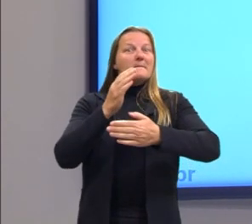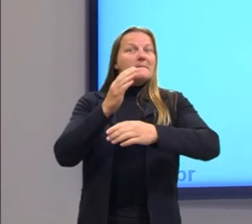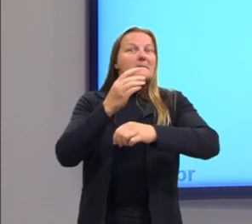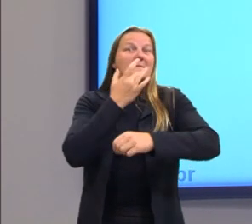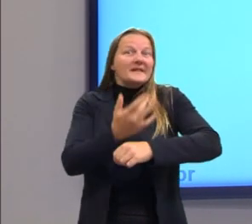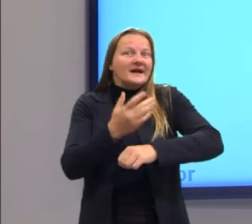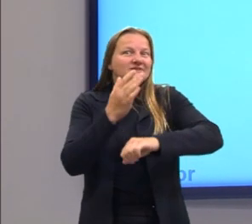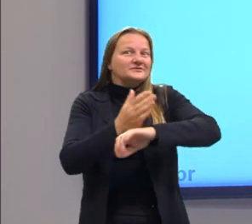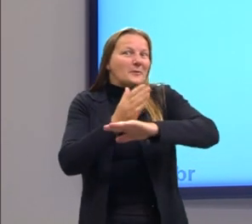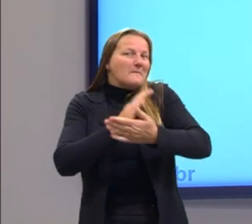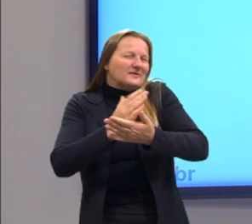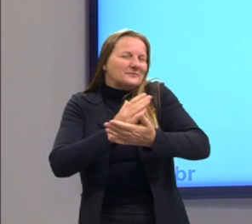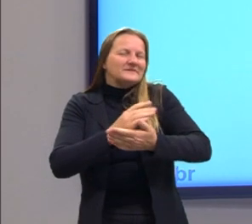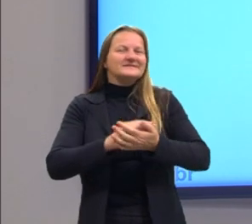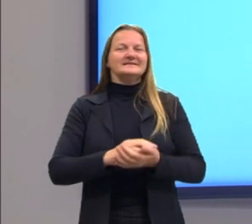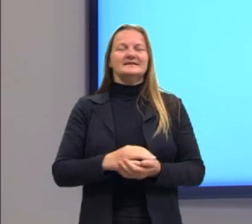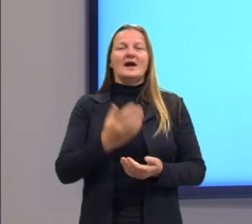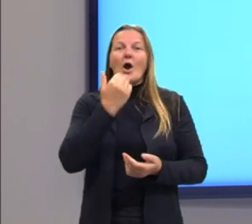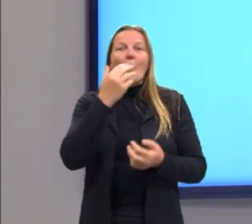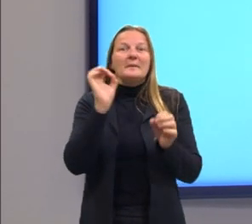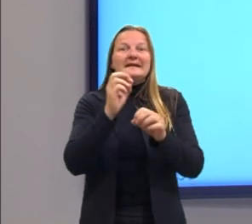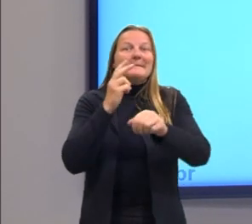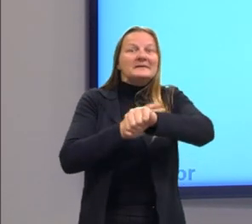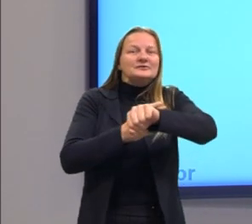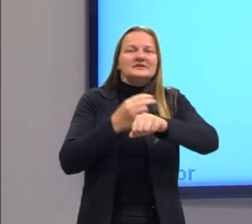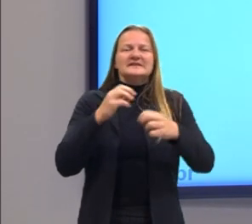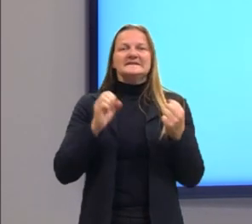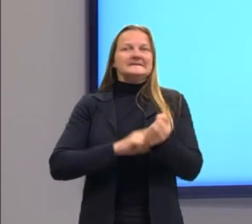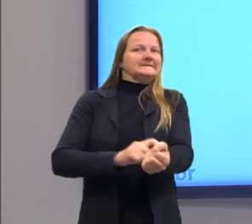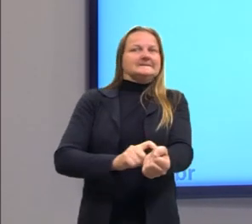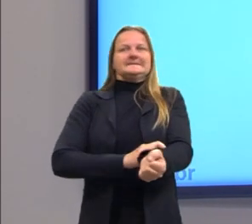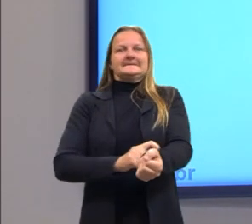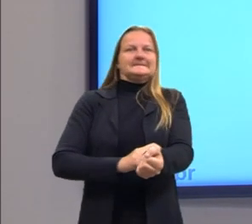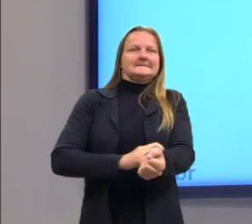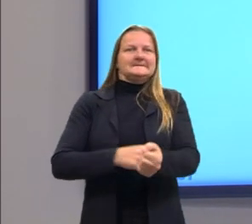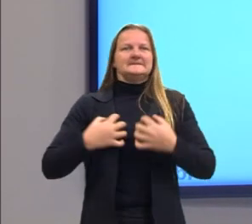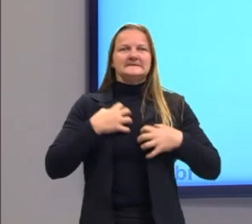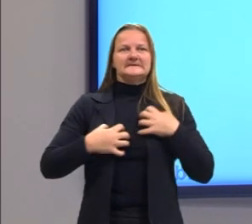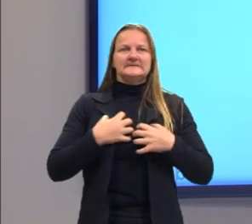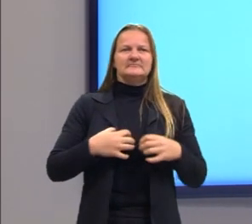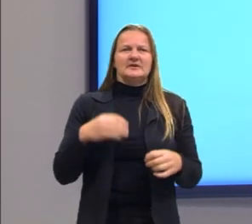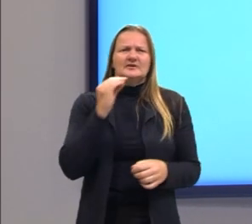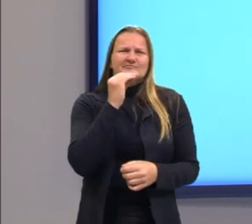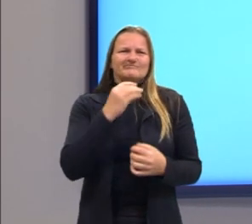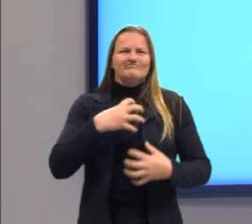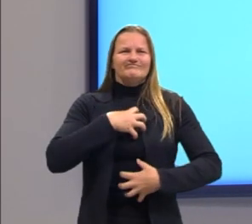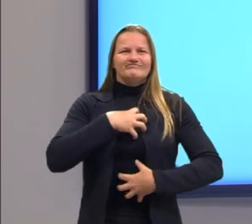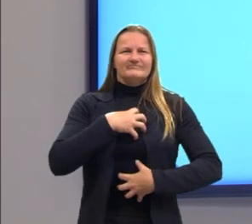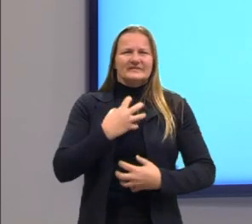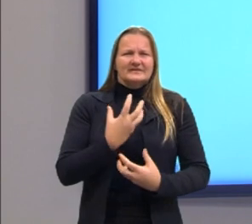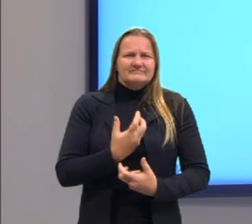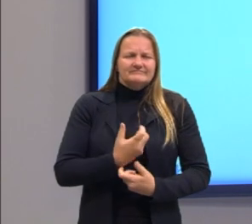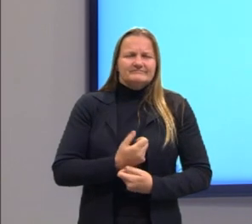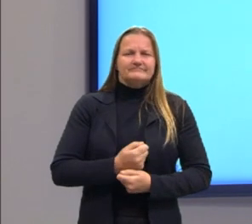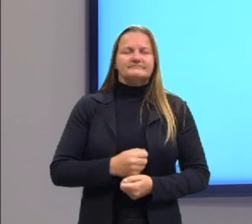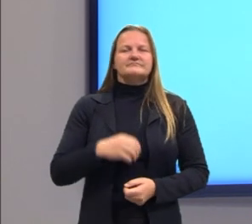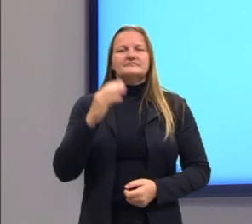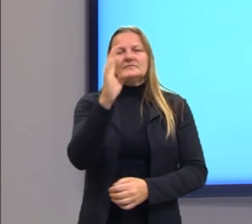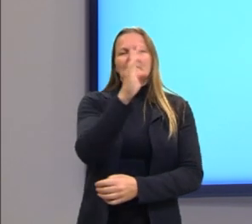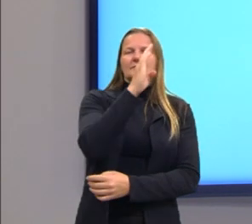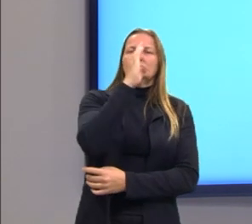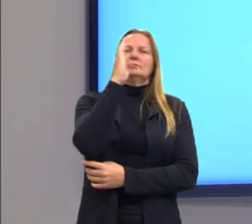tivermos almoçado a gente tem aquela sensação de irritabilidade de fraqueza é muitas vezes a gente pode